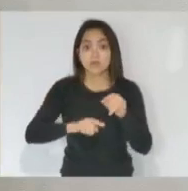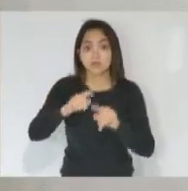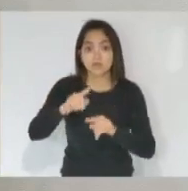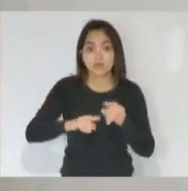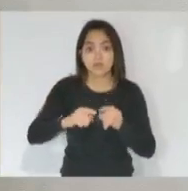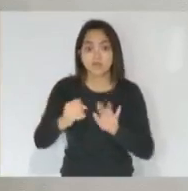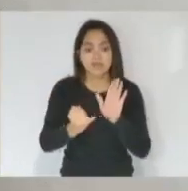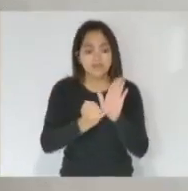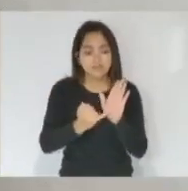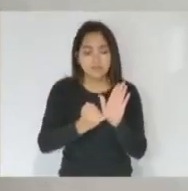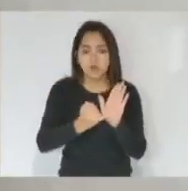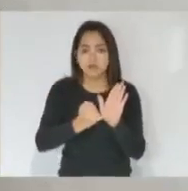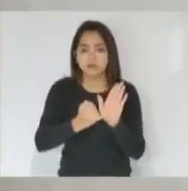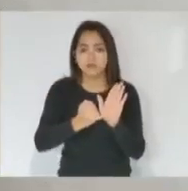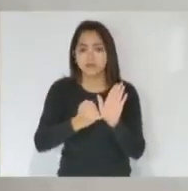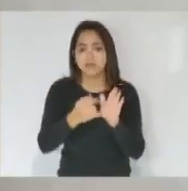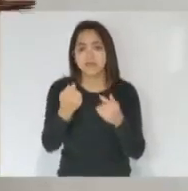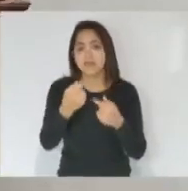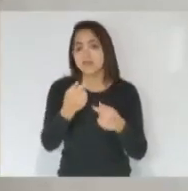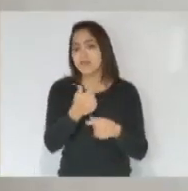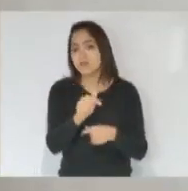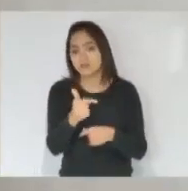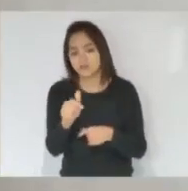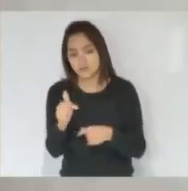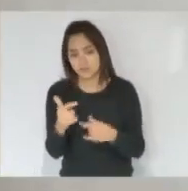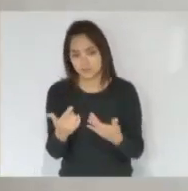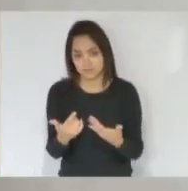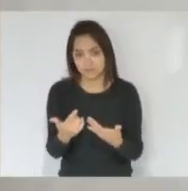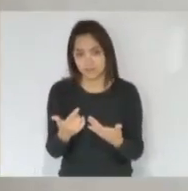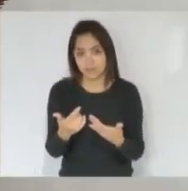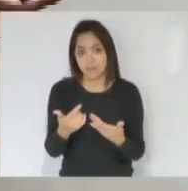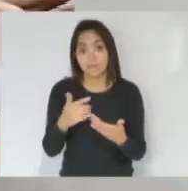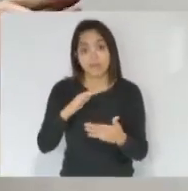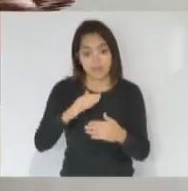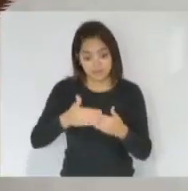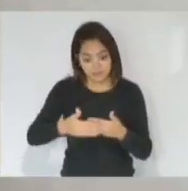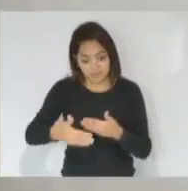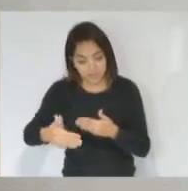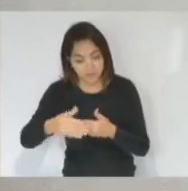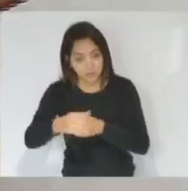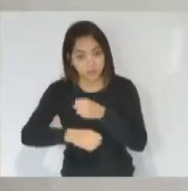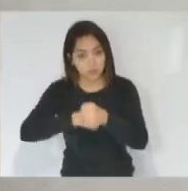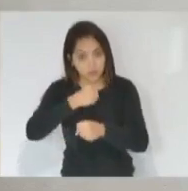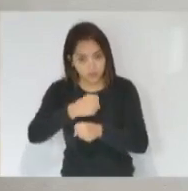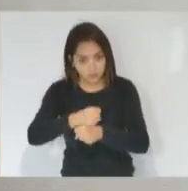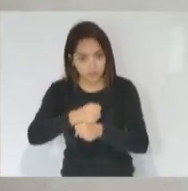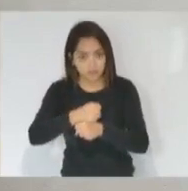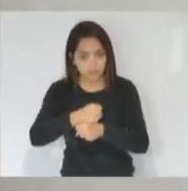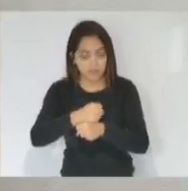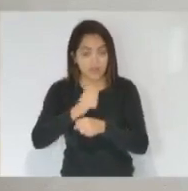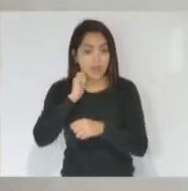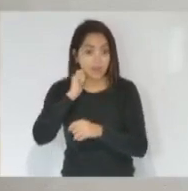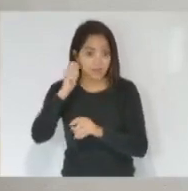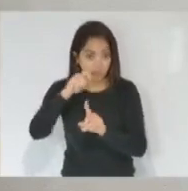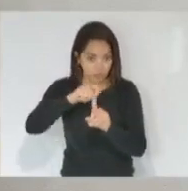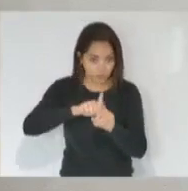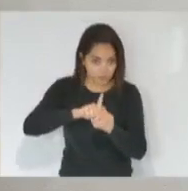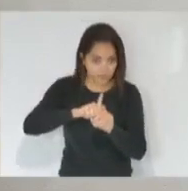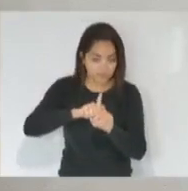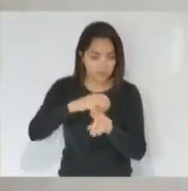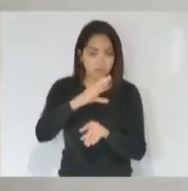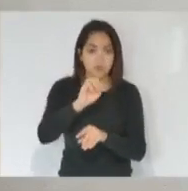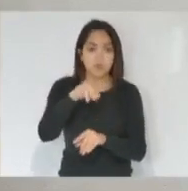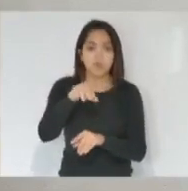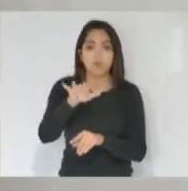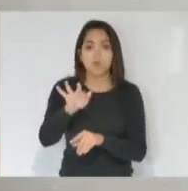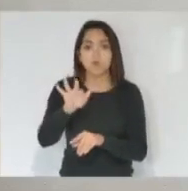de impostos. A partir do ano que vem, a partir de abril do ano que vem, o CONFAS deve